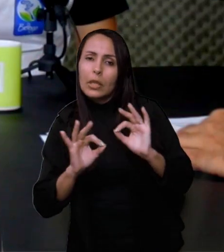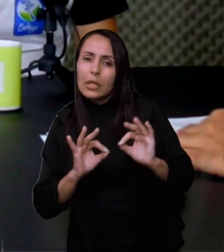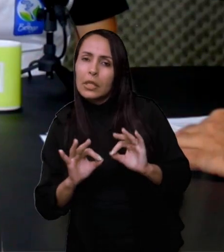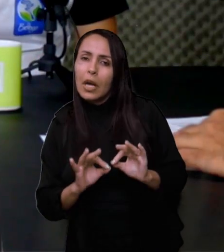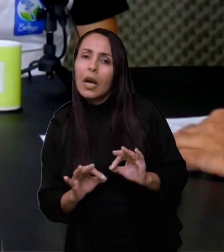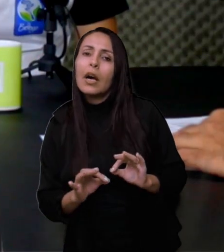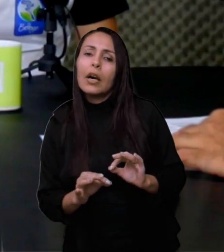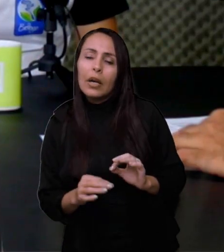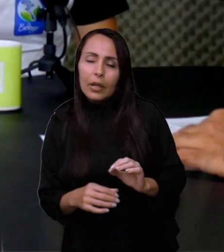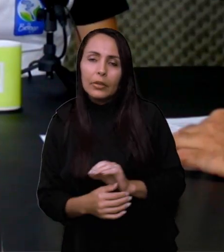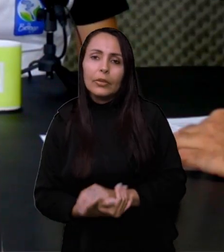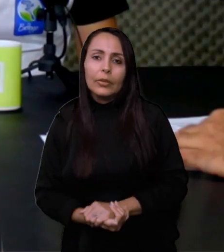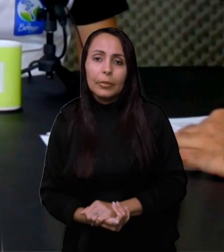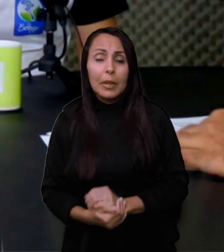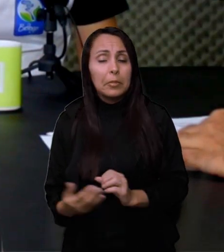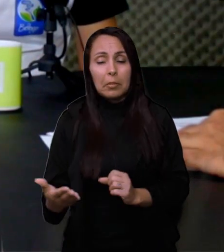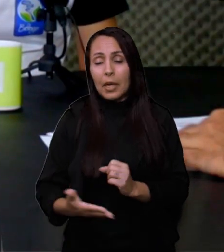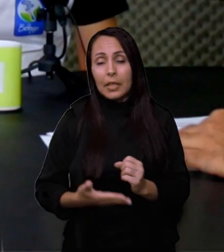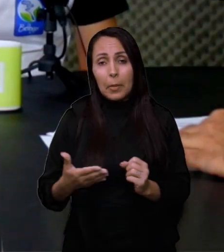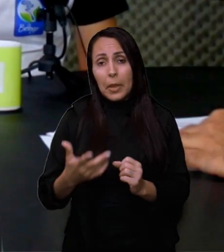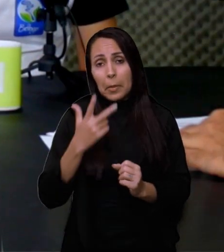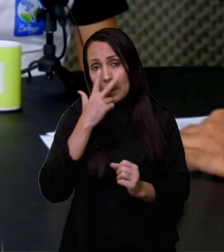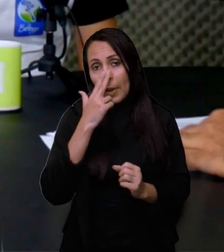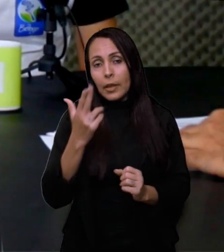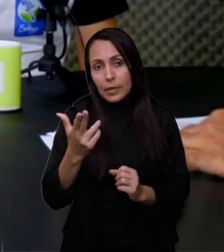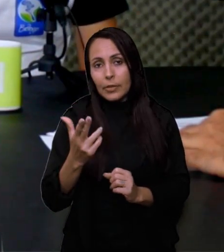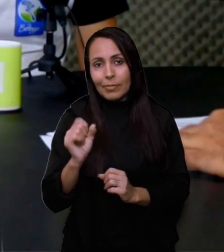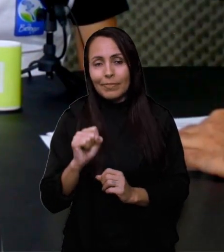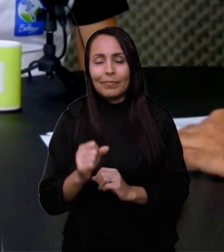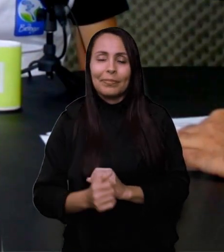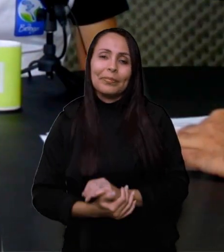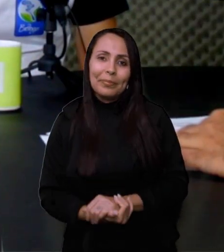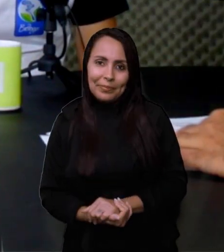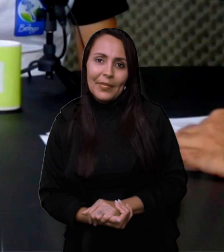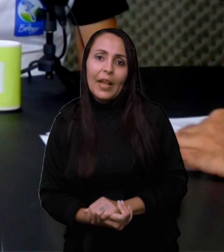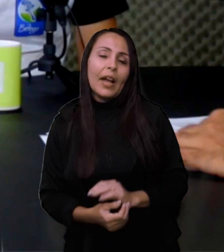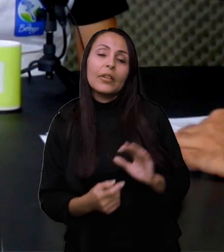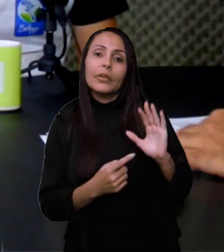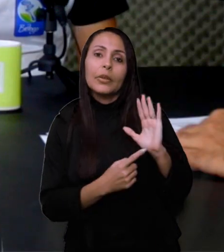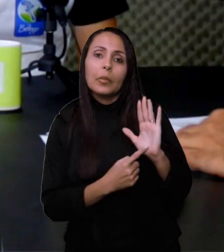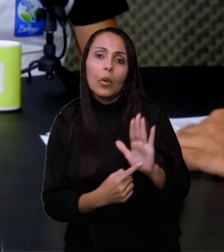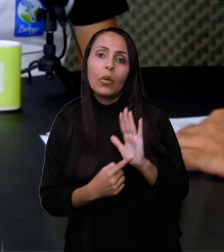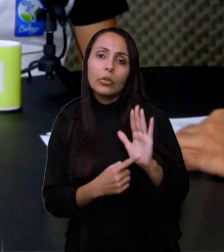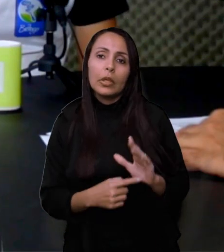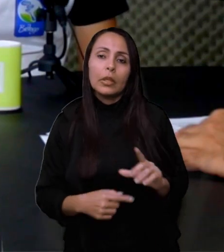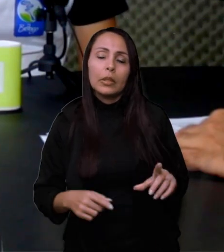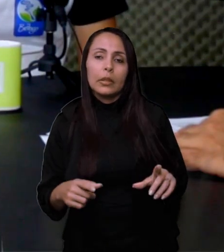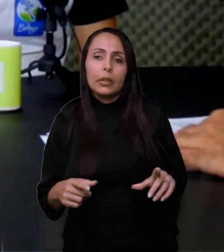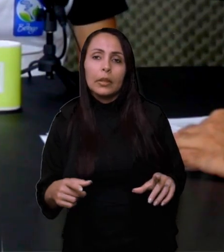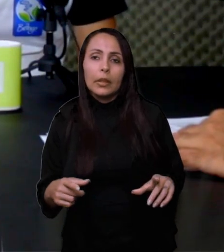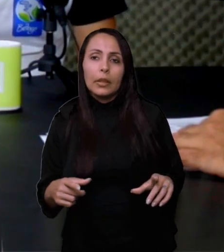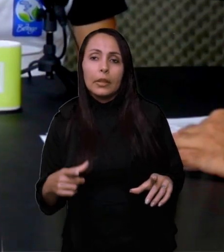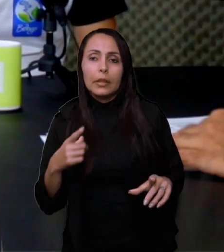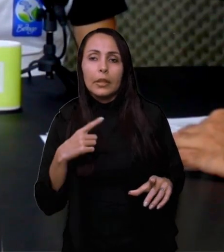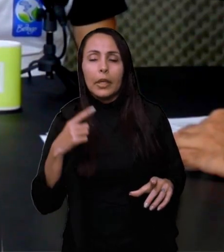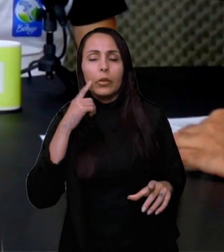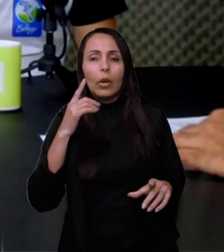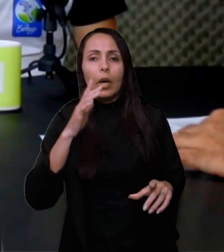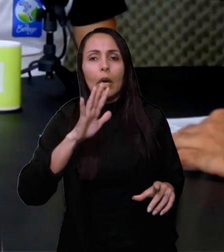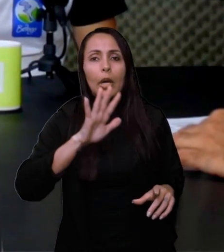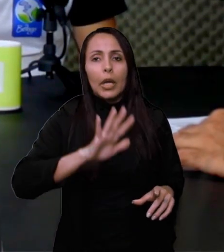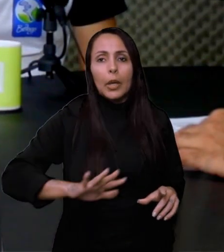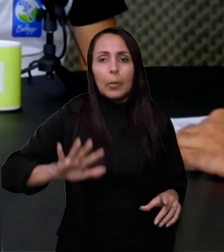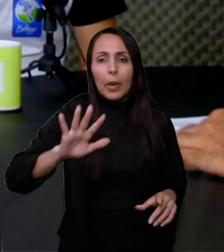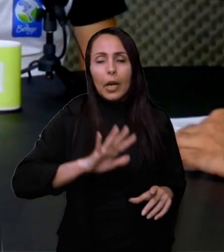mas basicamente é parecido bastante. A gente mostra, assim, tem uma imagem de